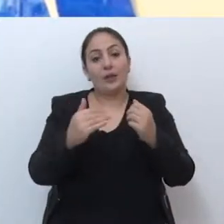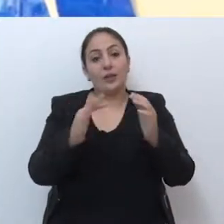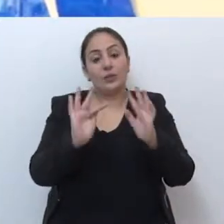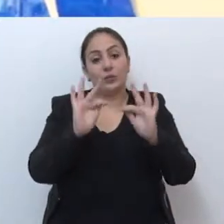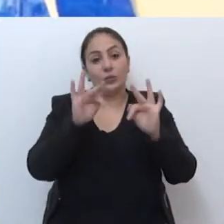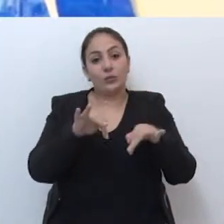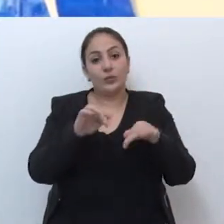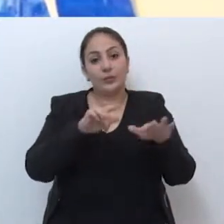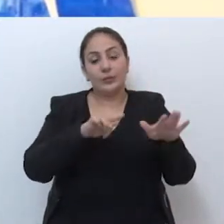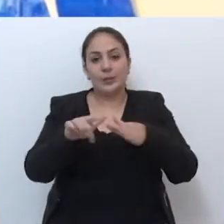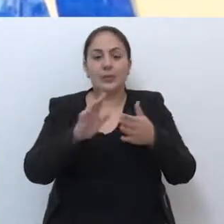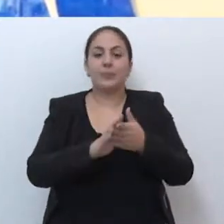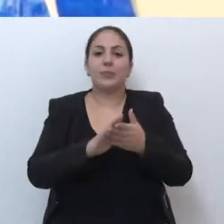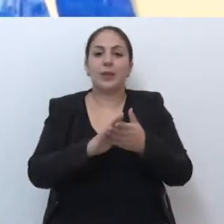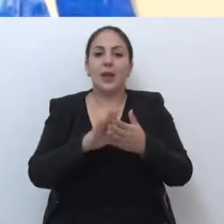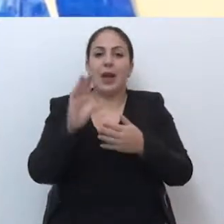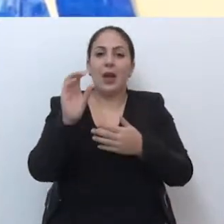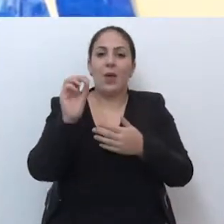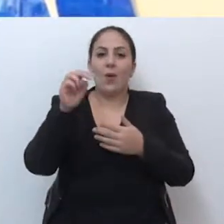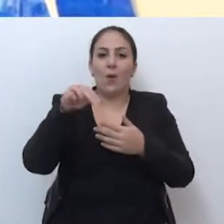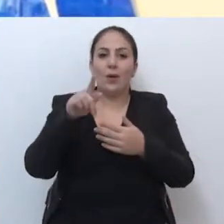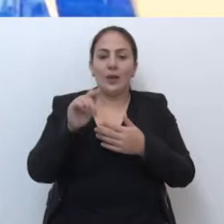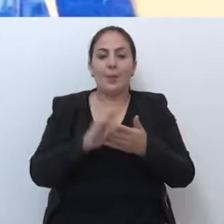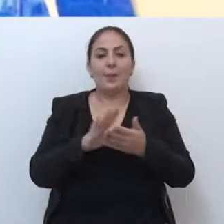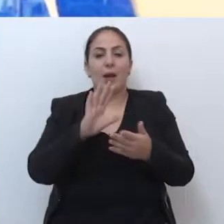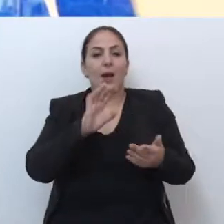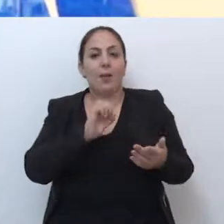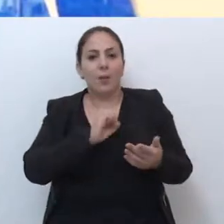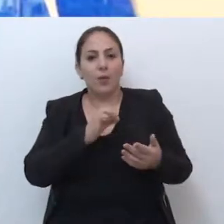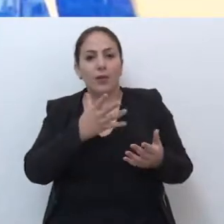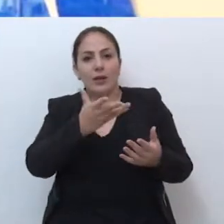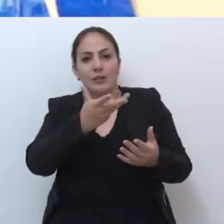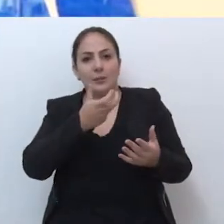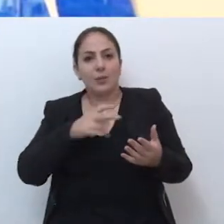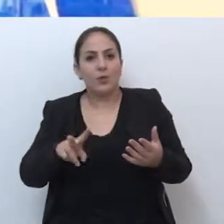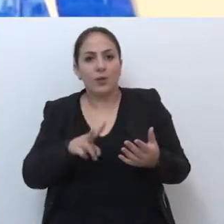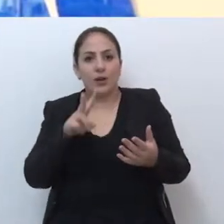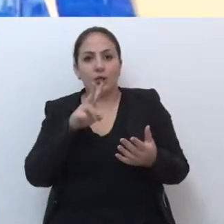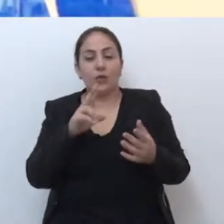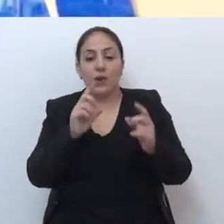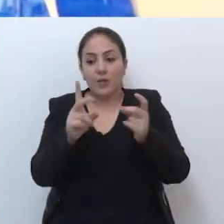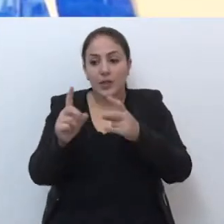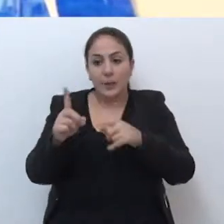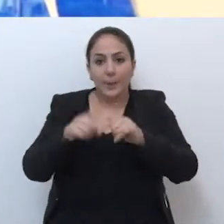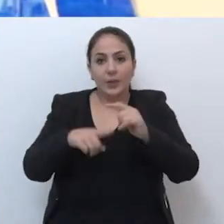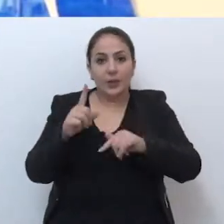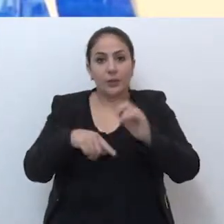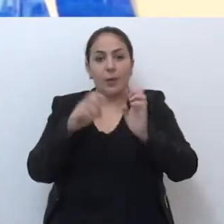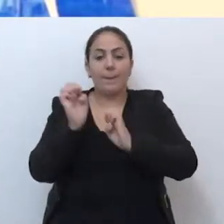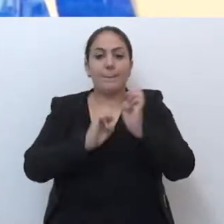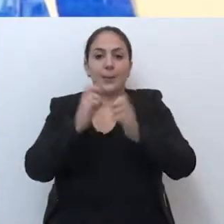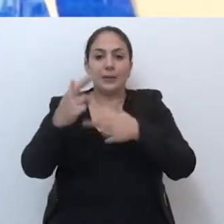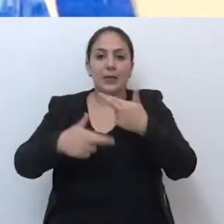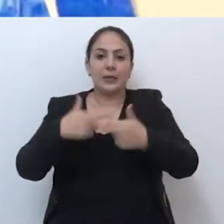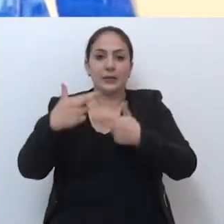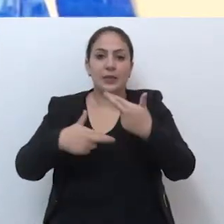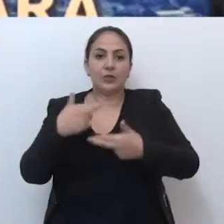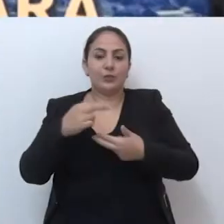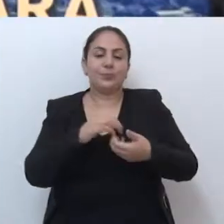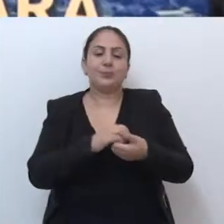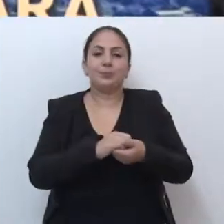semana. A ONG Amor vai receber todo o valor arrecadado com a venda dos equipamentos a uma empresa de